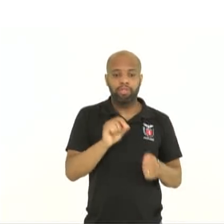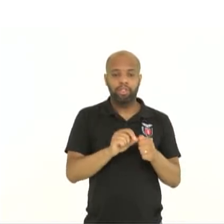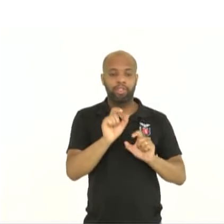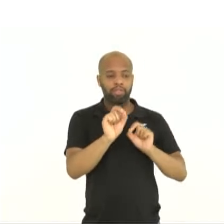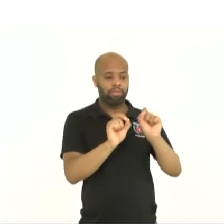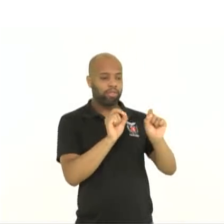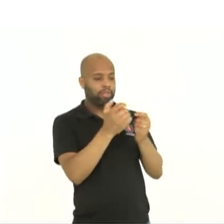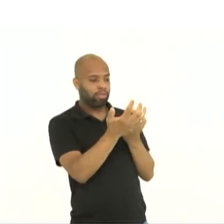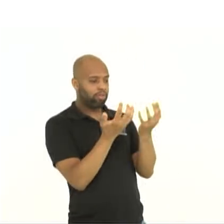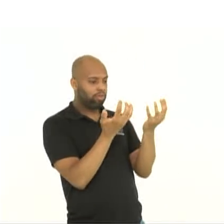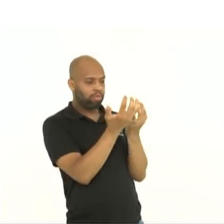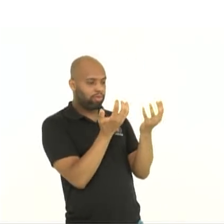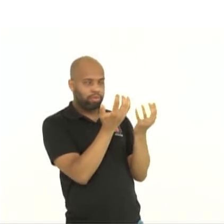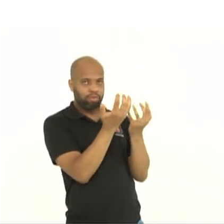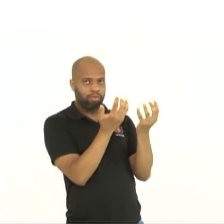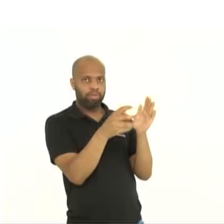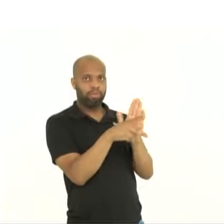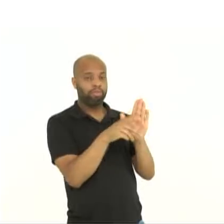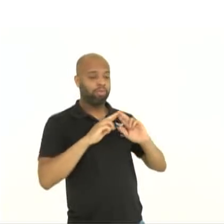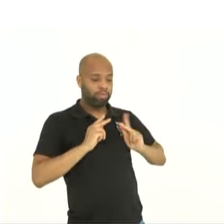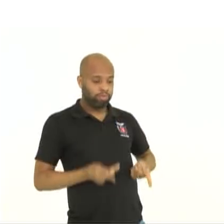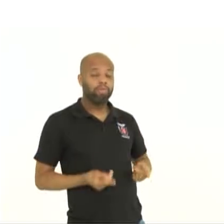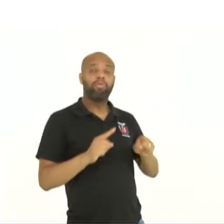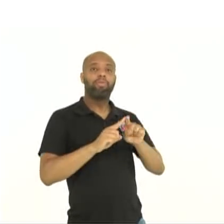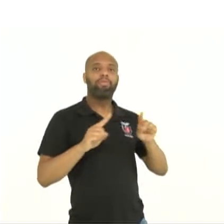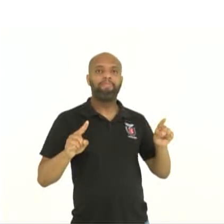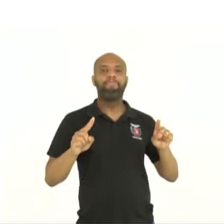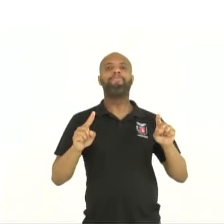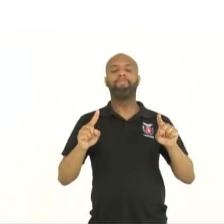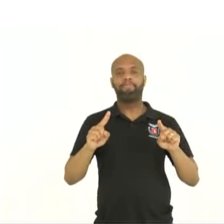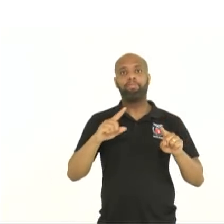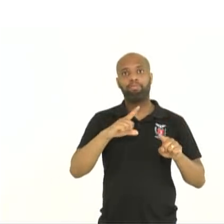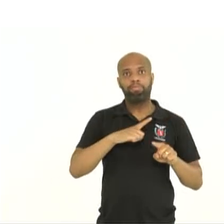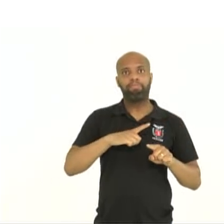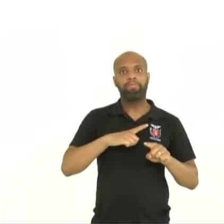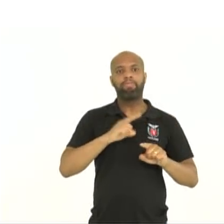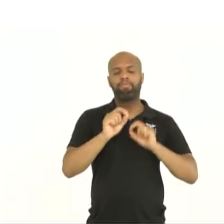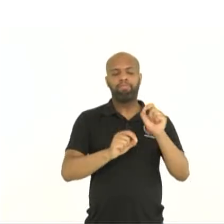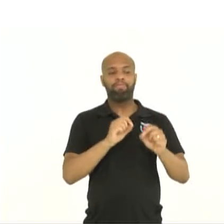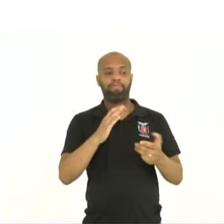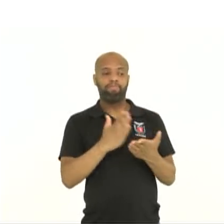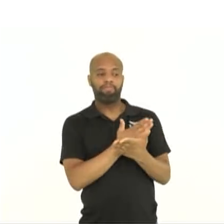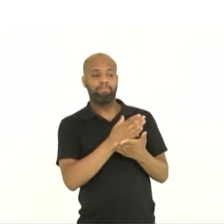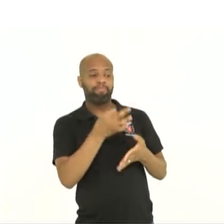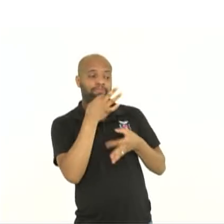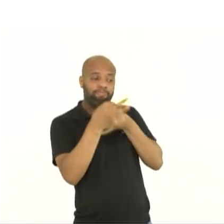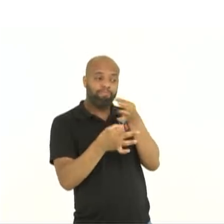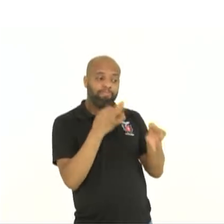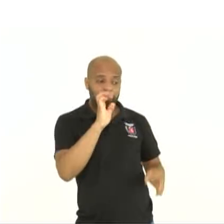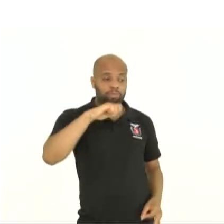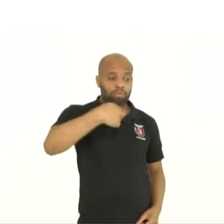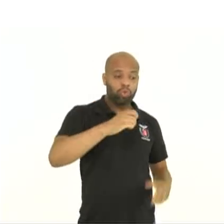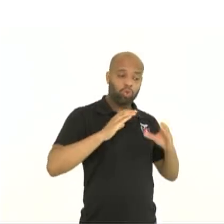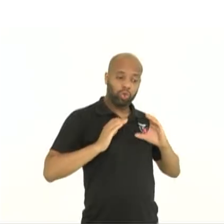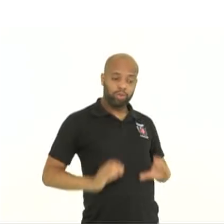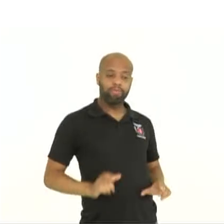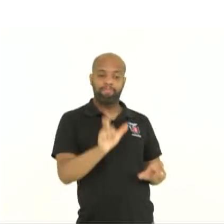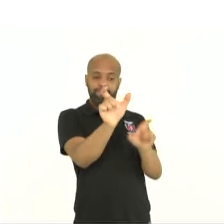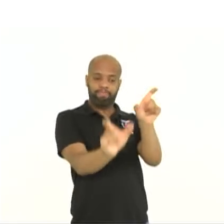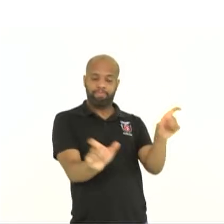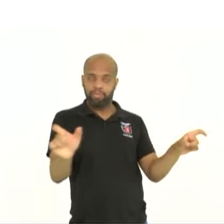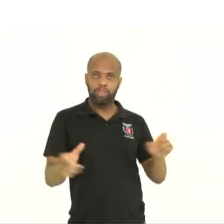aos humanos, certo? No entanto, não deixa de tecer críticas ao comportamento das